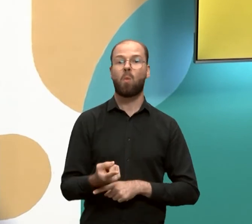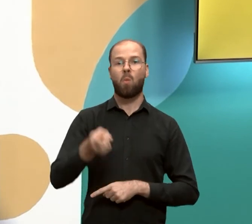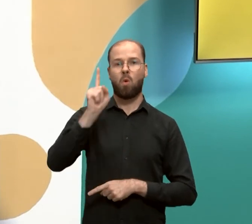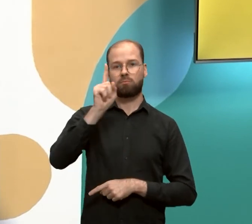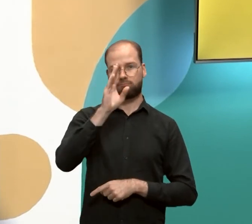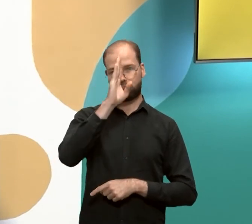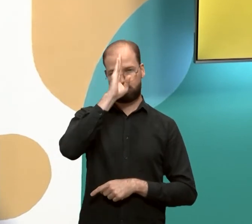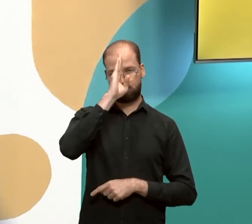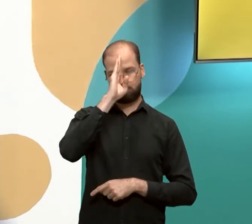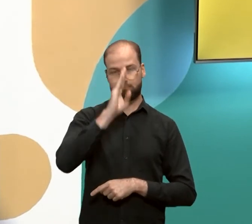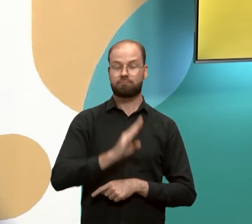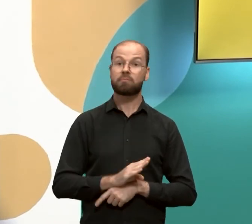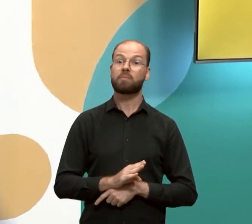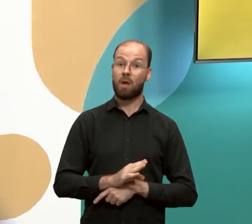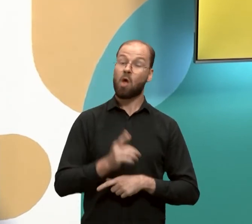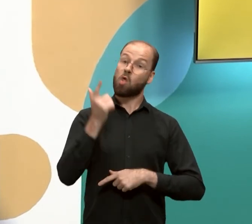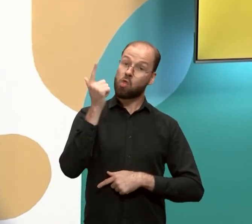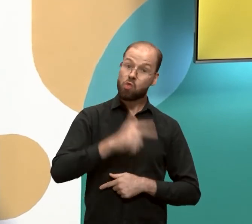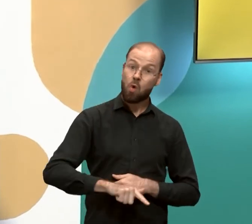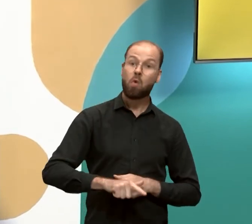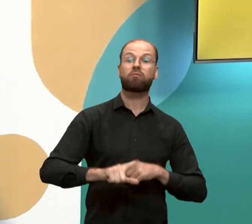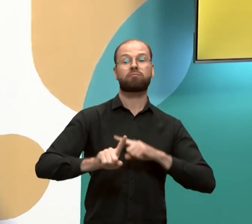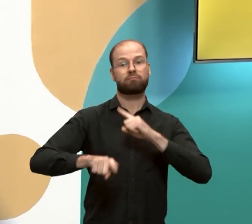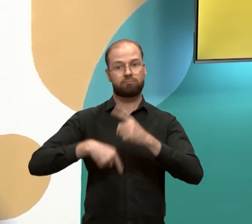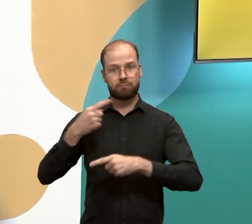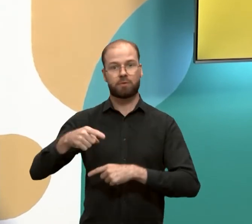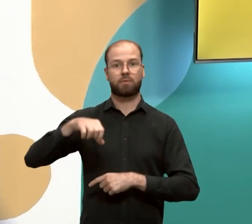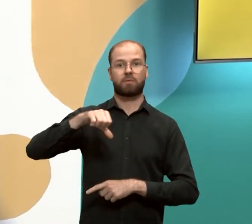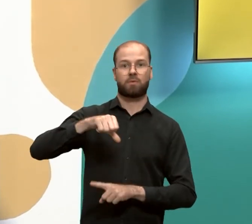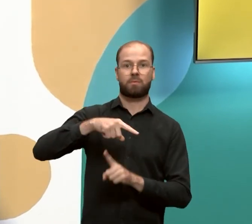ponto. Lembrando que a reprise é sempre às 9h30